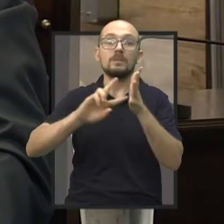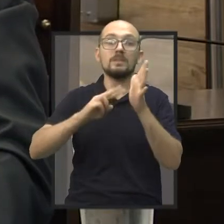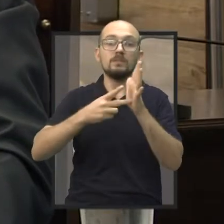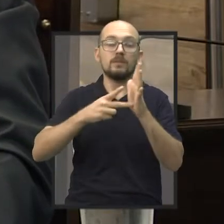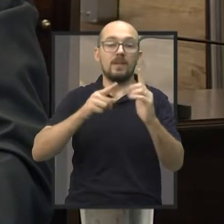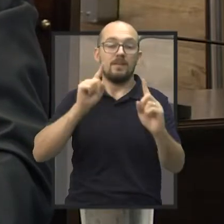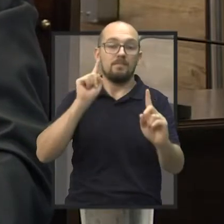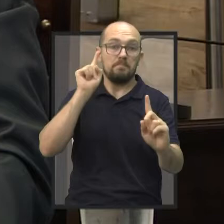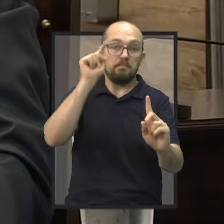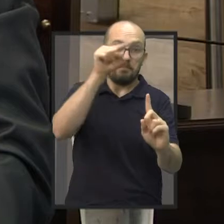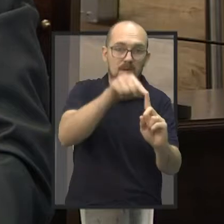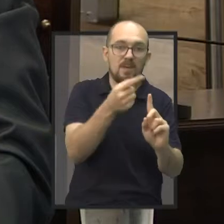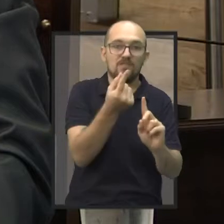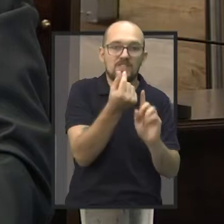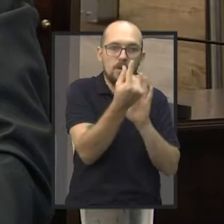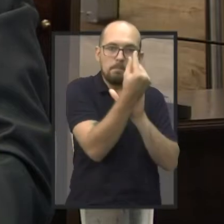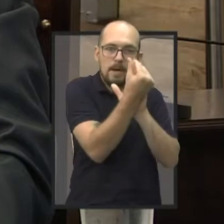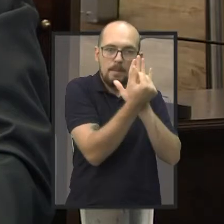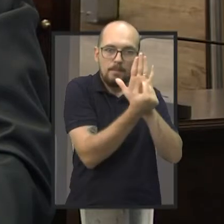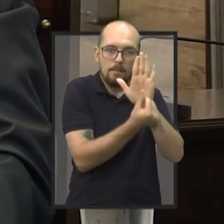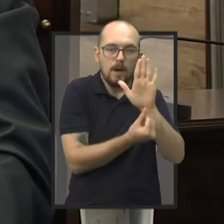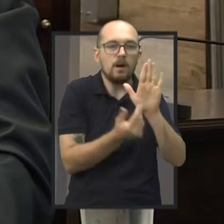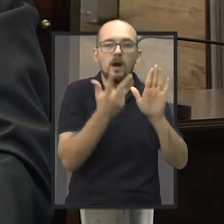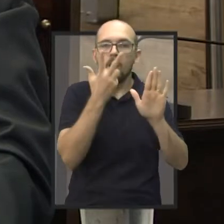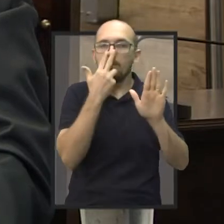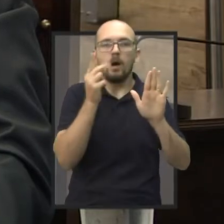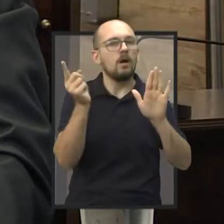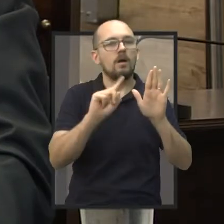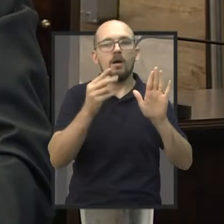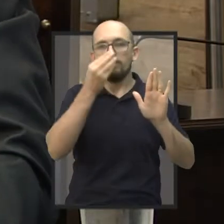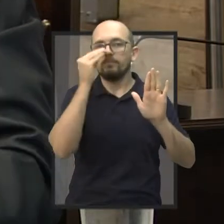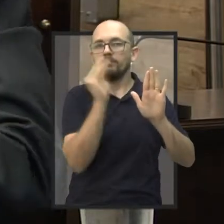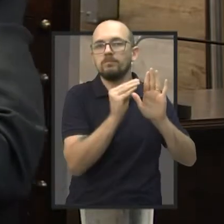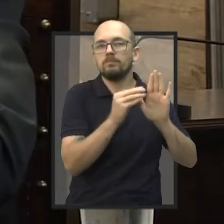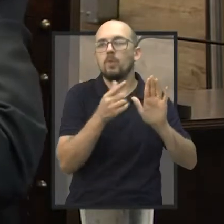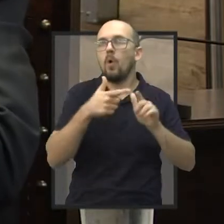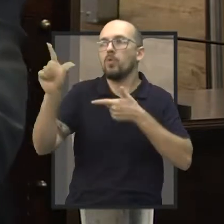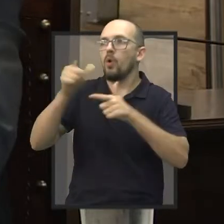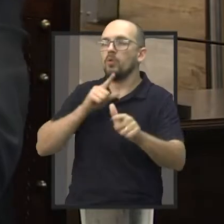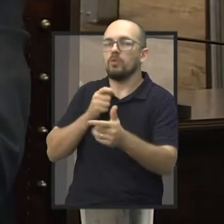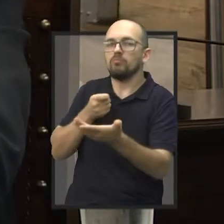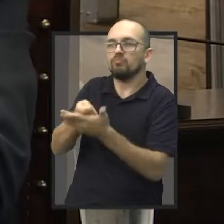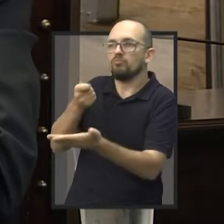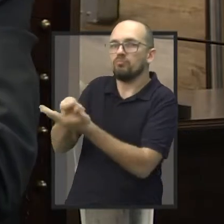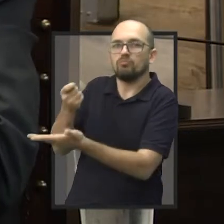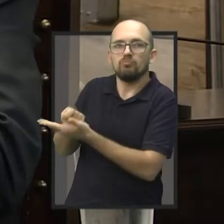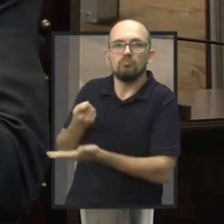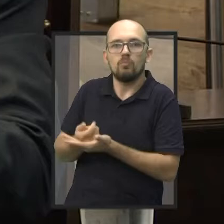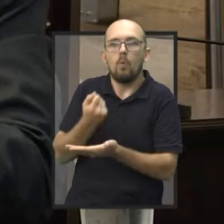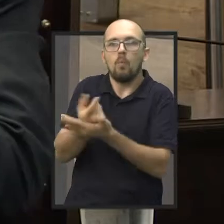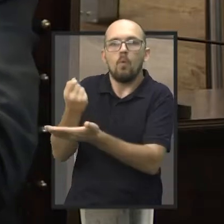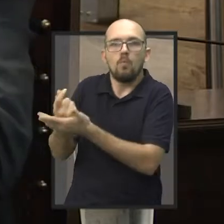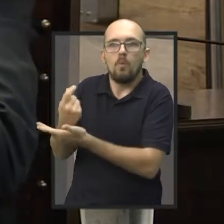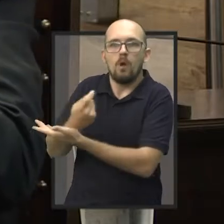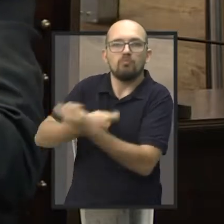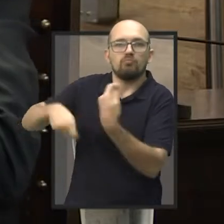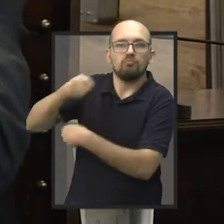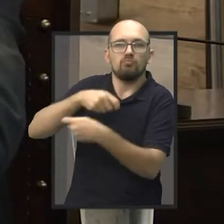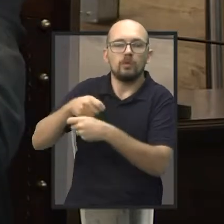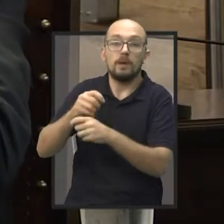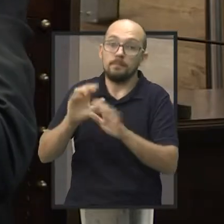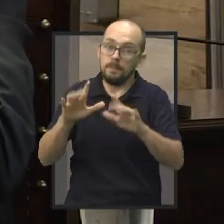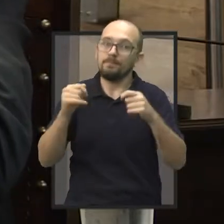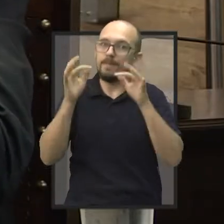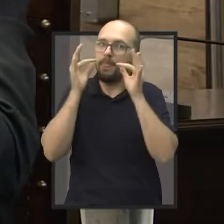né? Então, o que acontece? A gente tem que ficar atento para que não haja nenhum tipo de abuso, né? Sem informar juízo de valor, sem